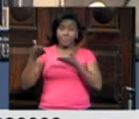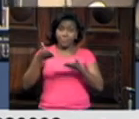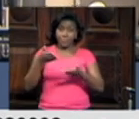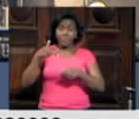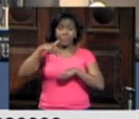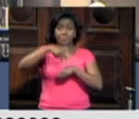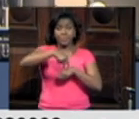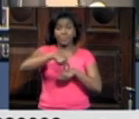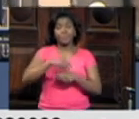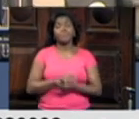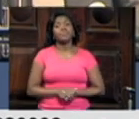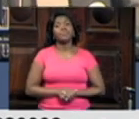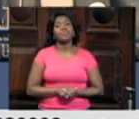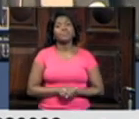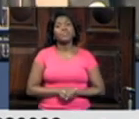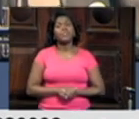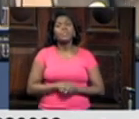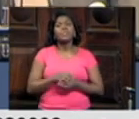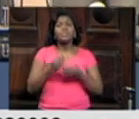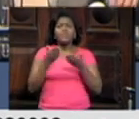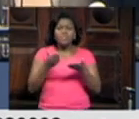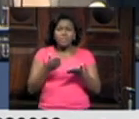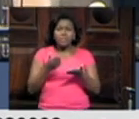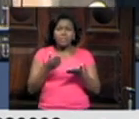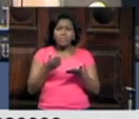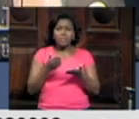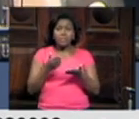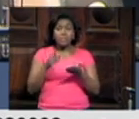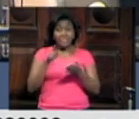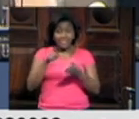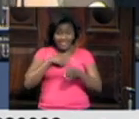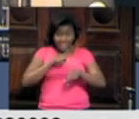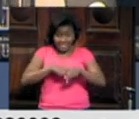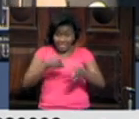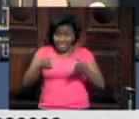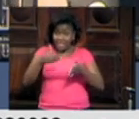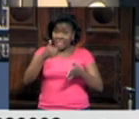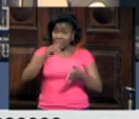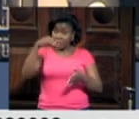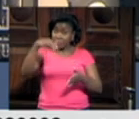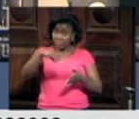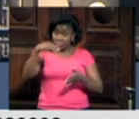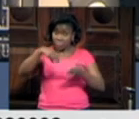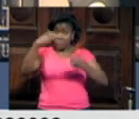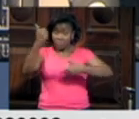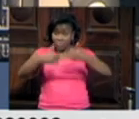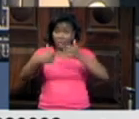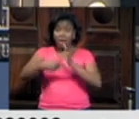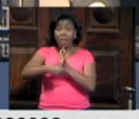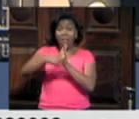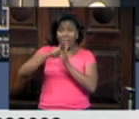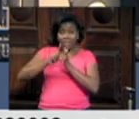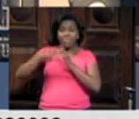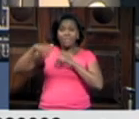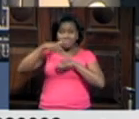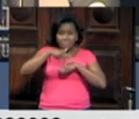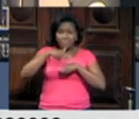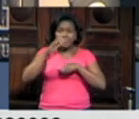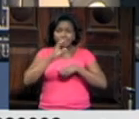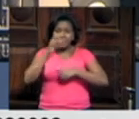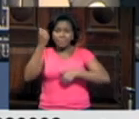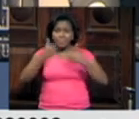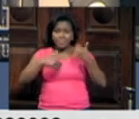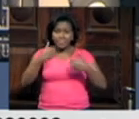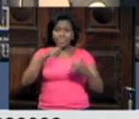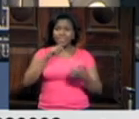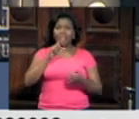do expediente final. Deputado Paulo Ramos, Vossa Excelência dispõe de 10 minutos regimentais. Antes, o deputado André Correia faz pela ordem.